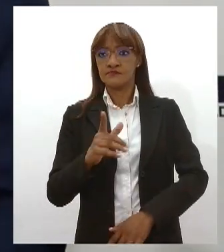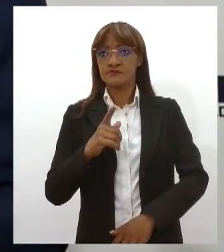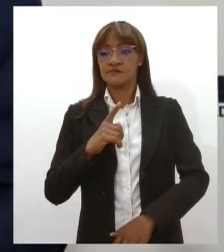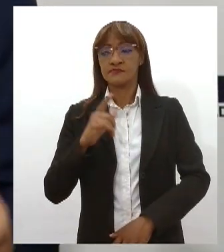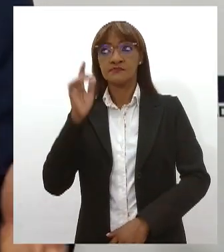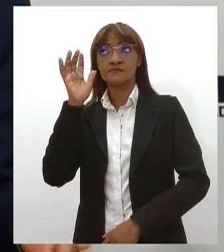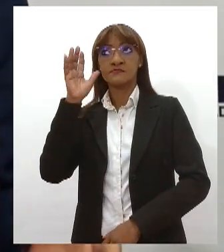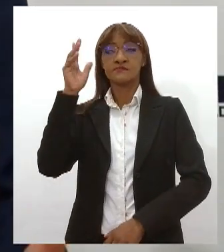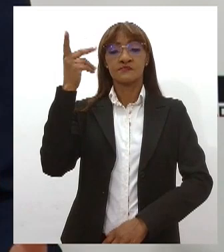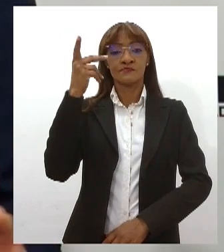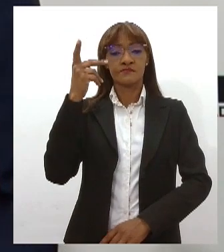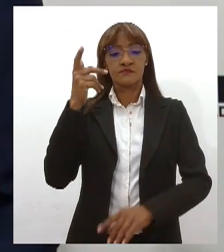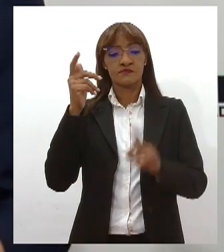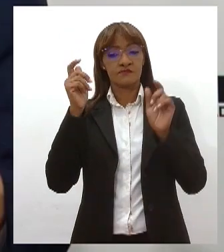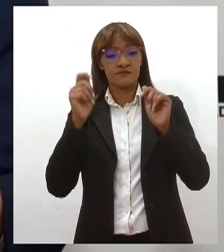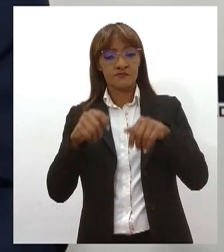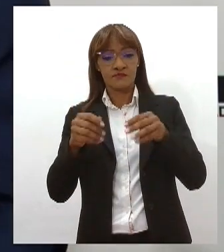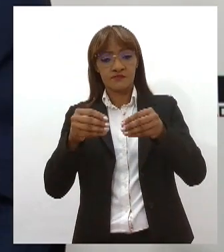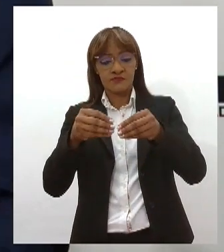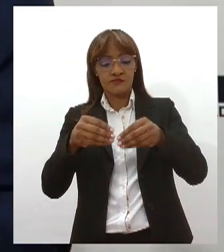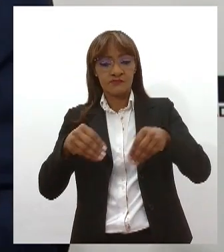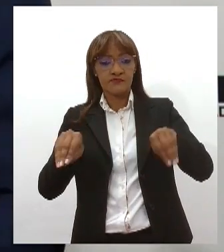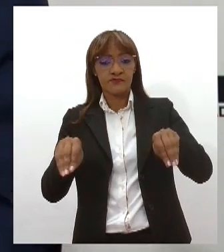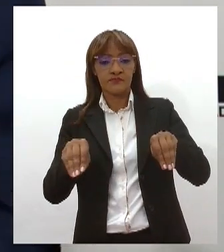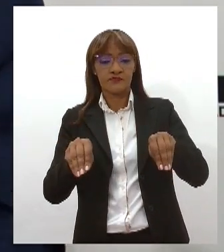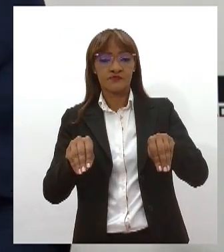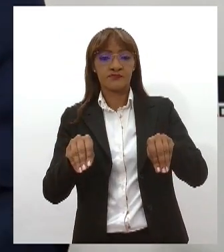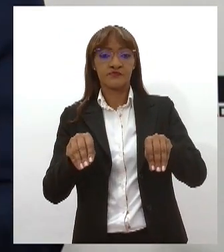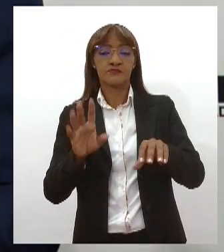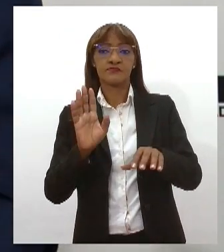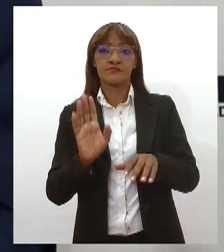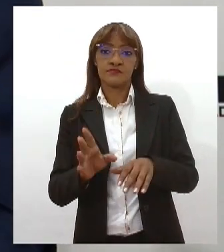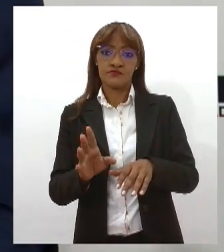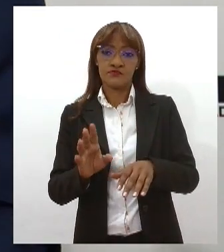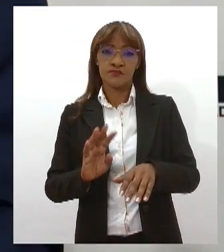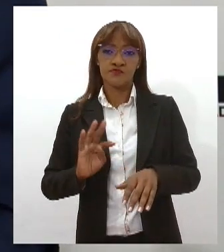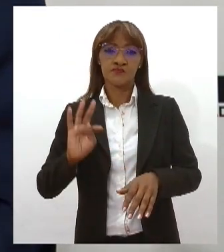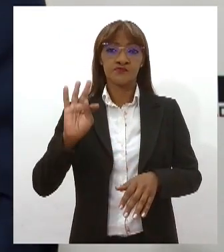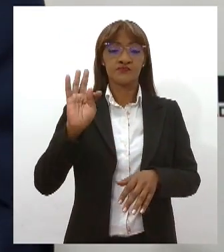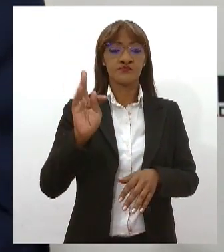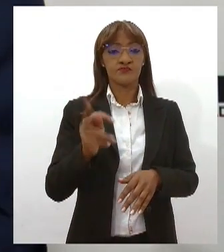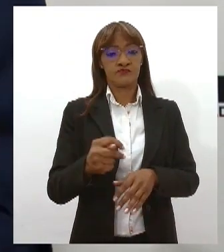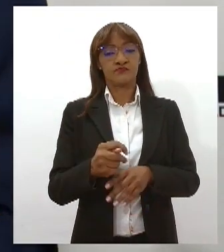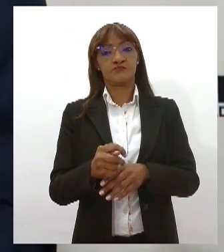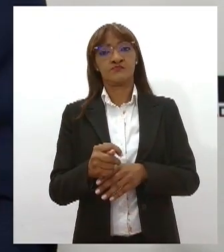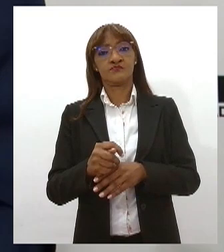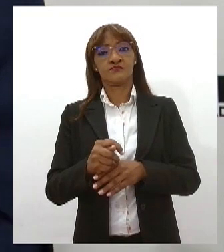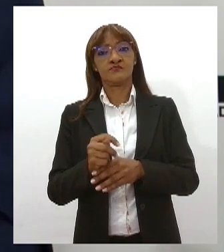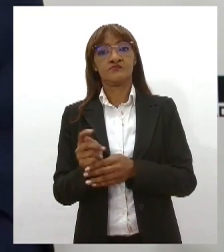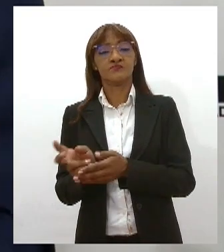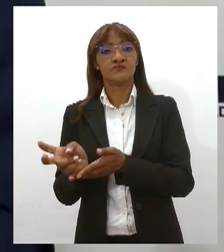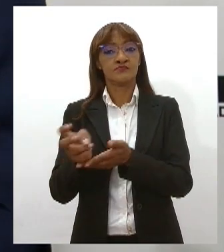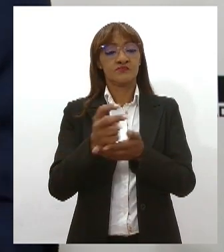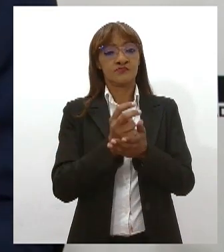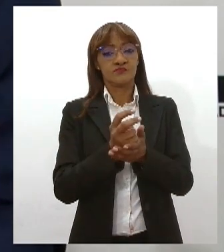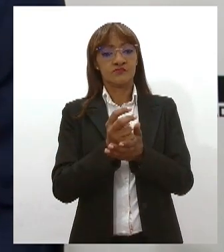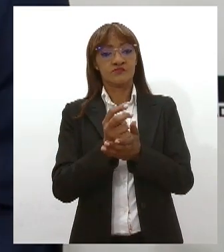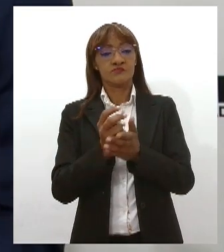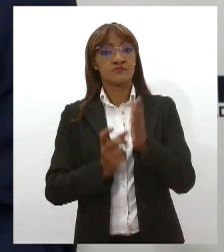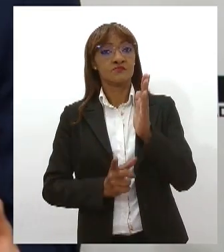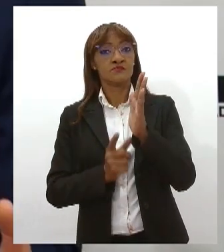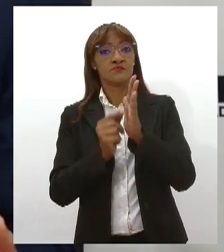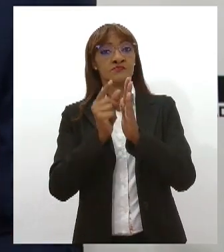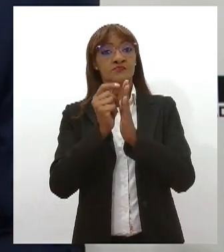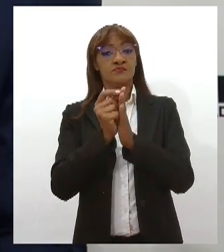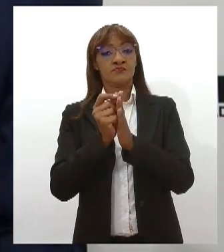podem prejudicar a receita pública, podem comprometer o orçamento, podem criar instabilidade, como por